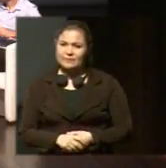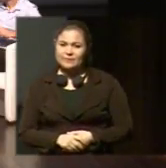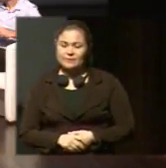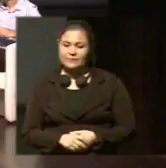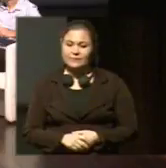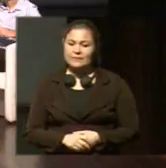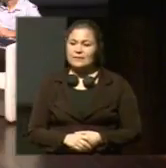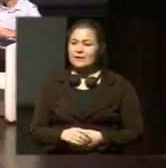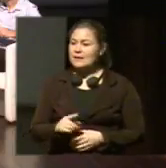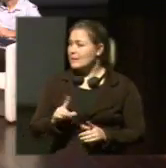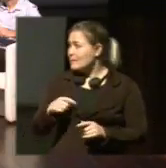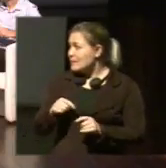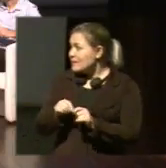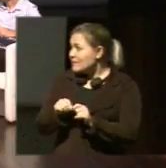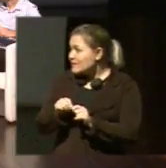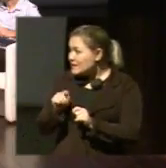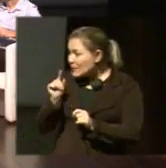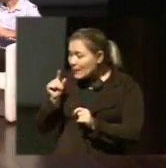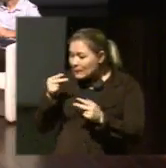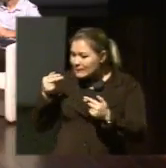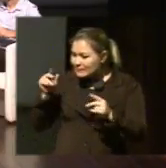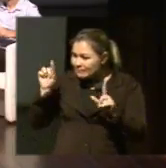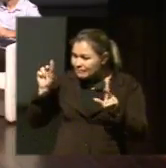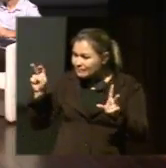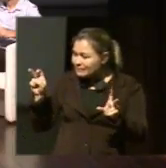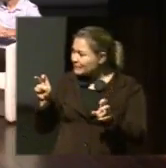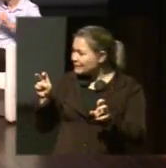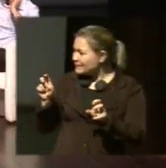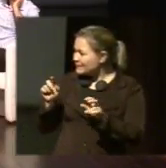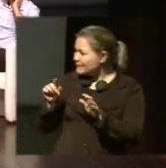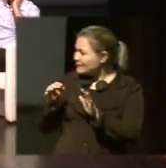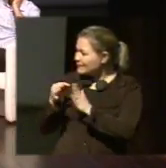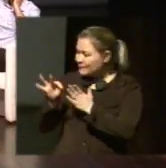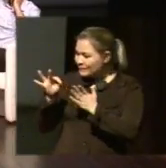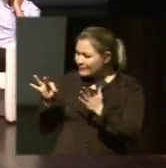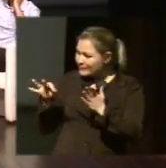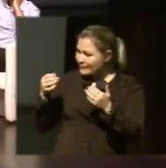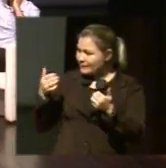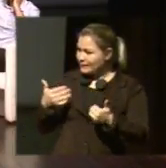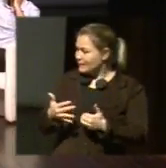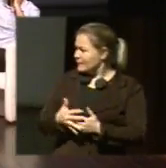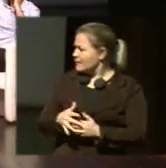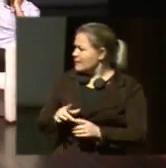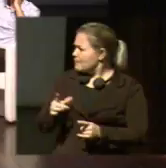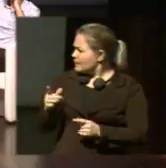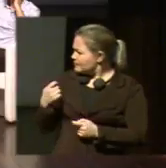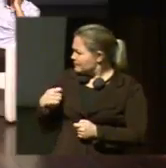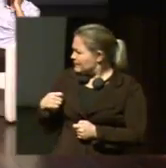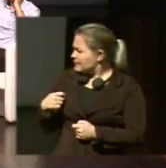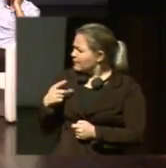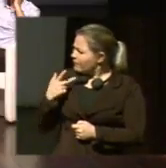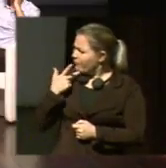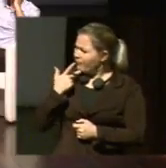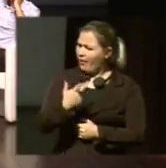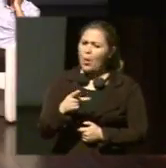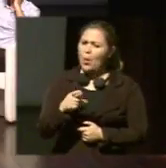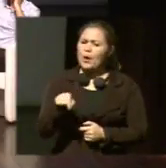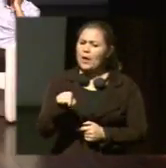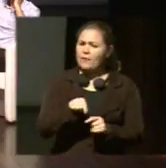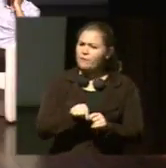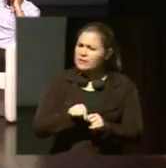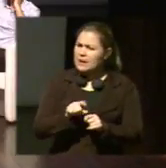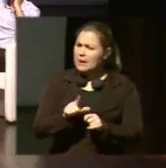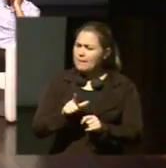Mas eu vou ter que fazer uma tensionada aí agora, né? Mas será que tem que dizer o que fazer para não ficar